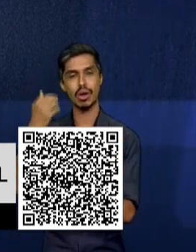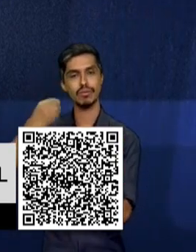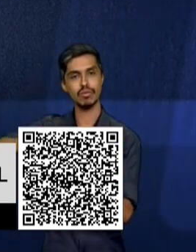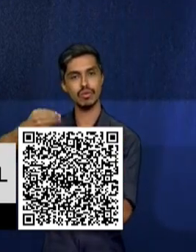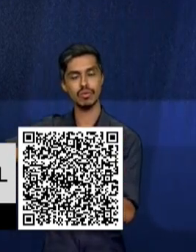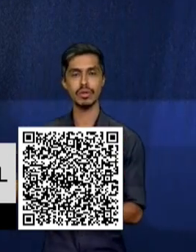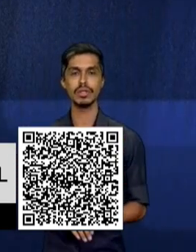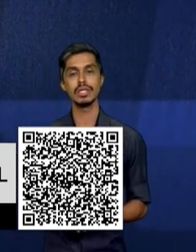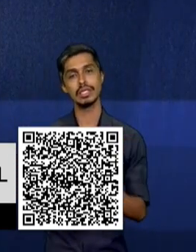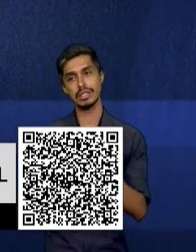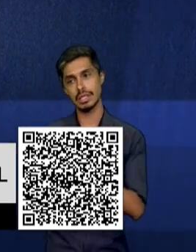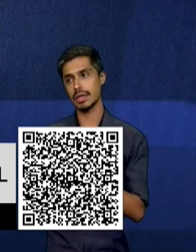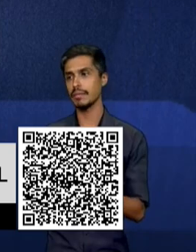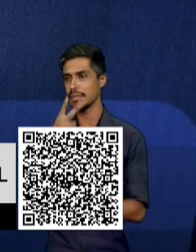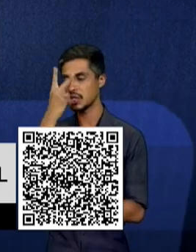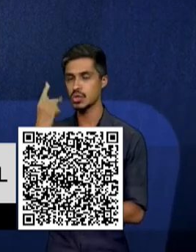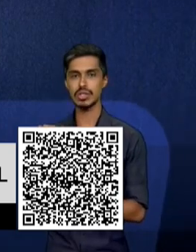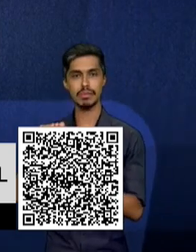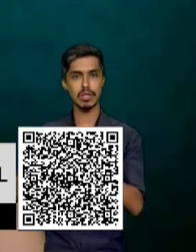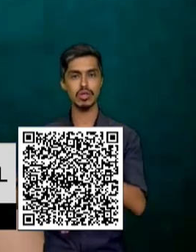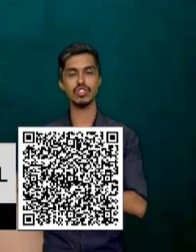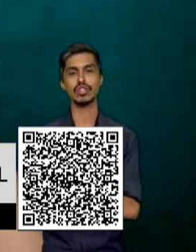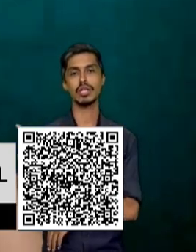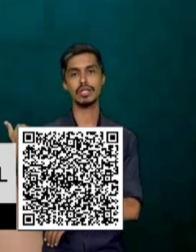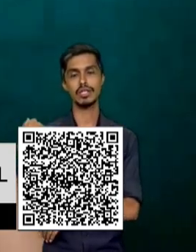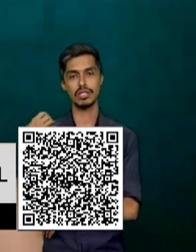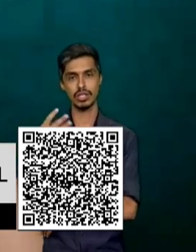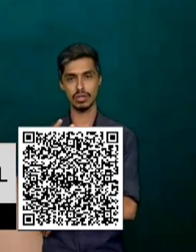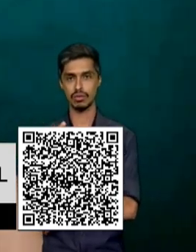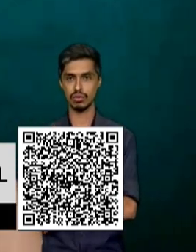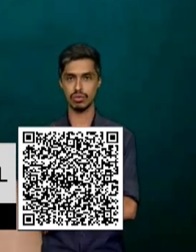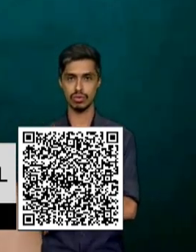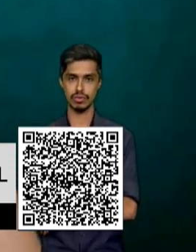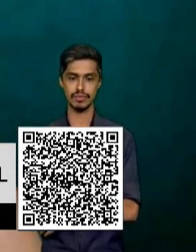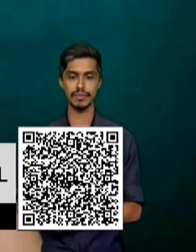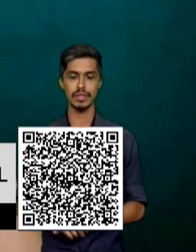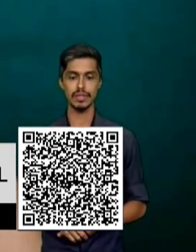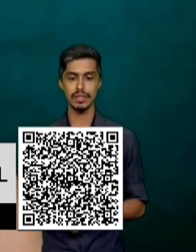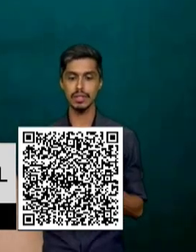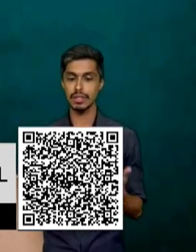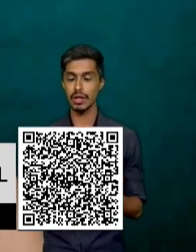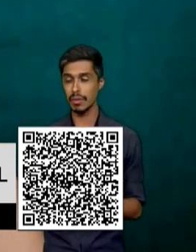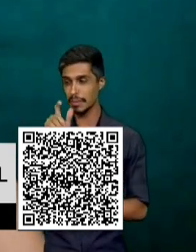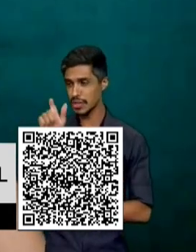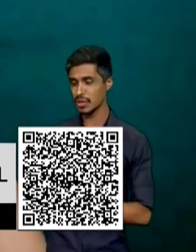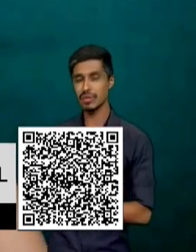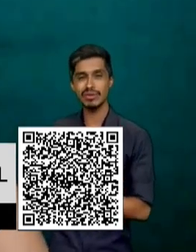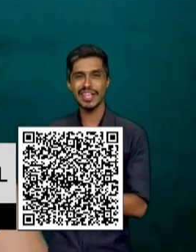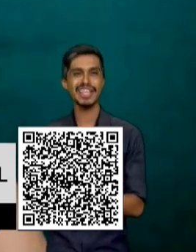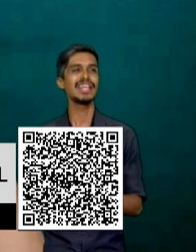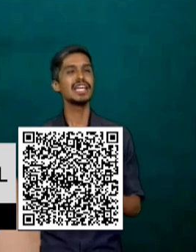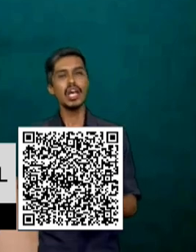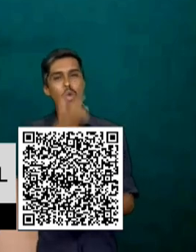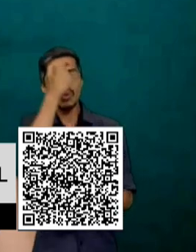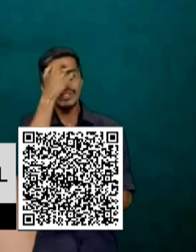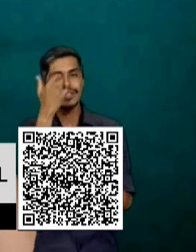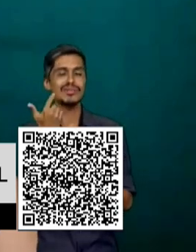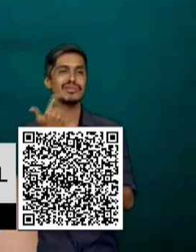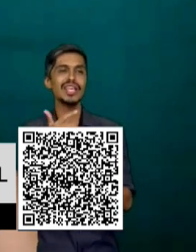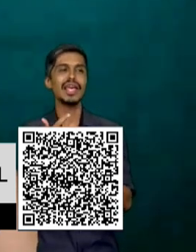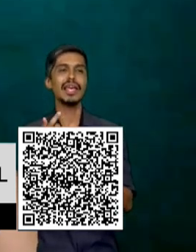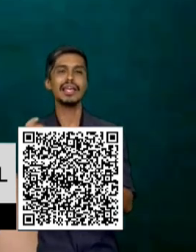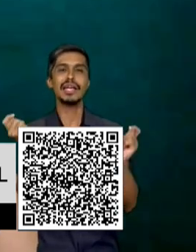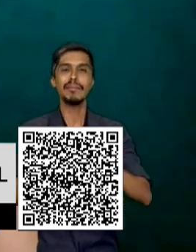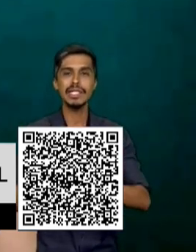vulneráveis, o que inclui menores de 14 anos. Você está falando de pessoas que não têm aquela capacidade, aquele discernimento,